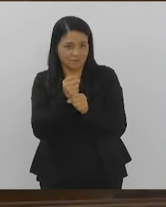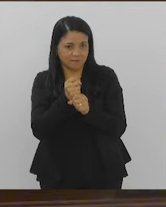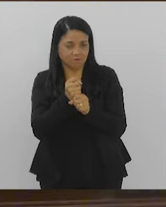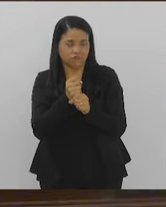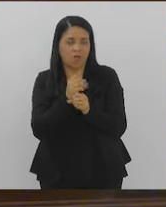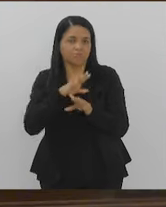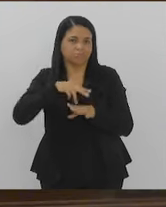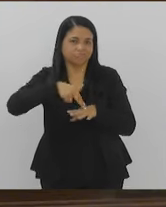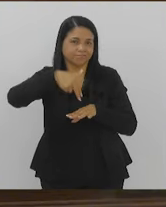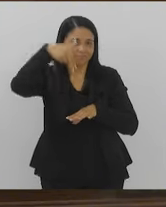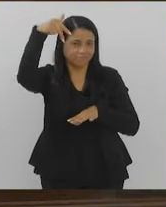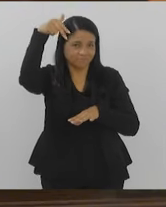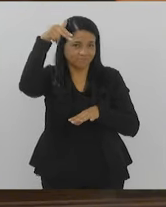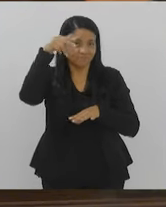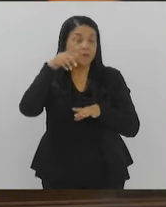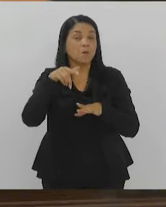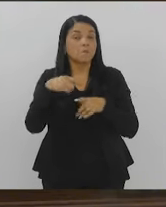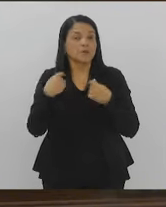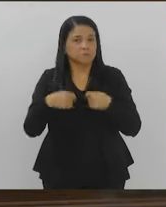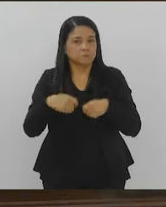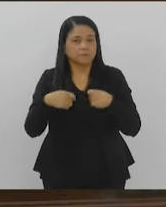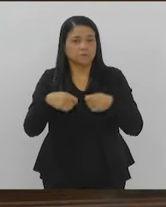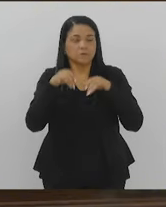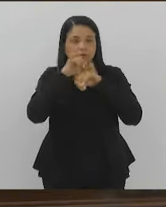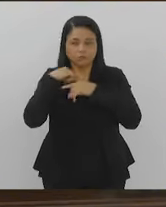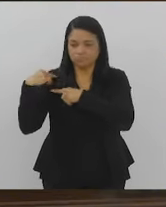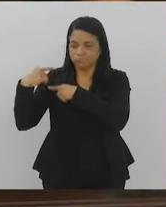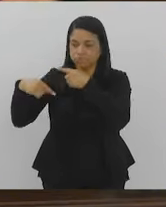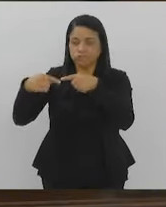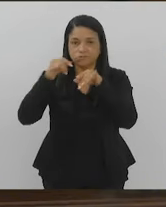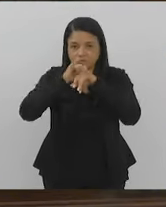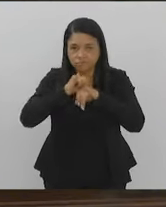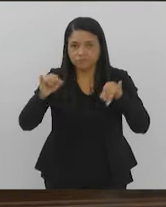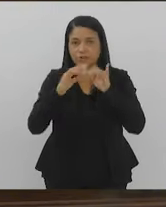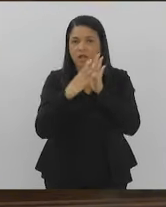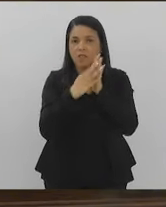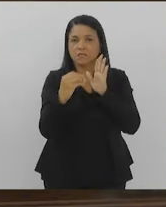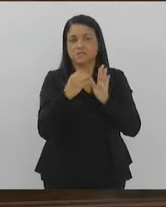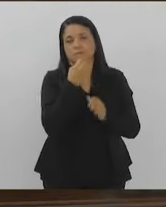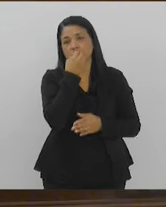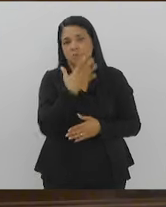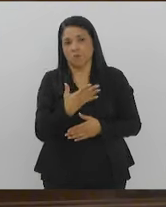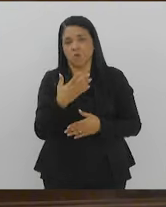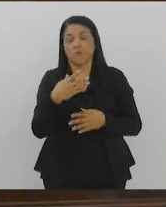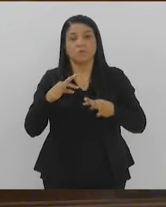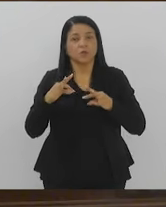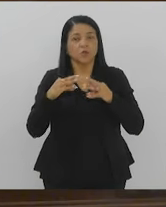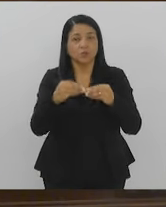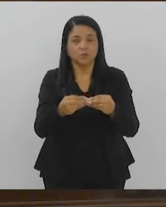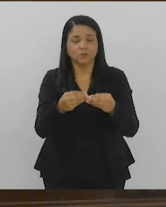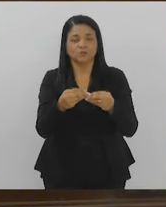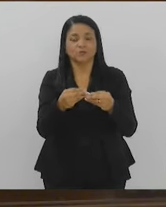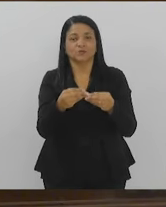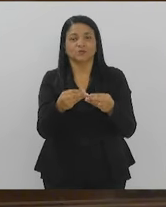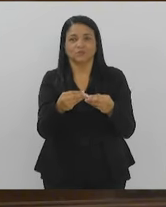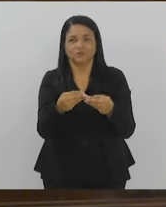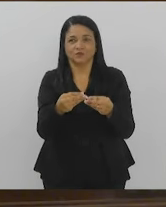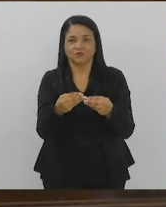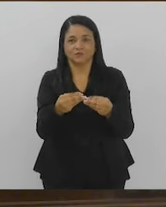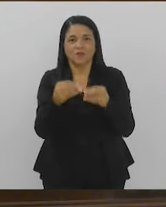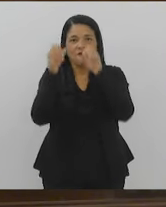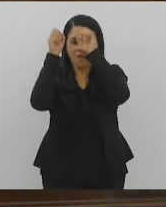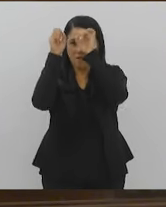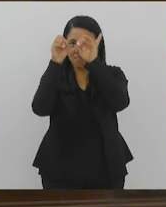mas temos que deixar o legado do bom exemplo para que todos possam ser